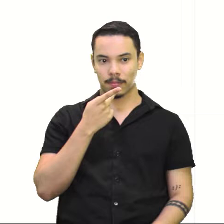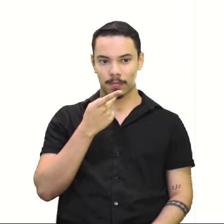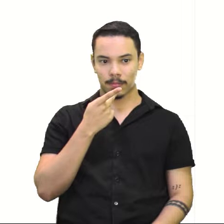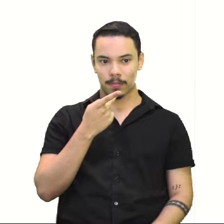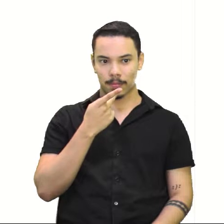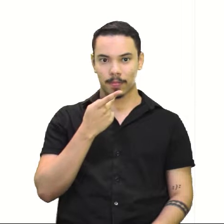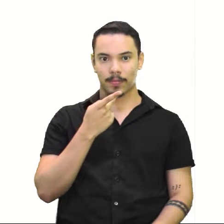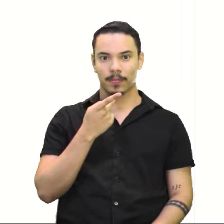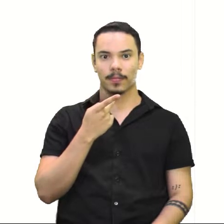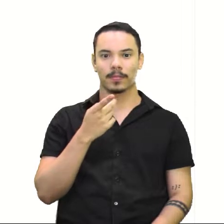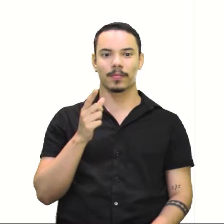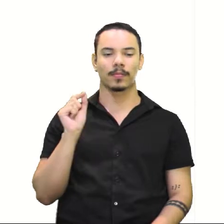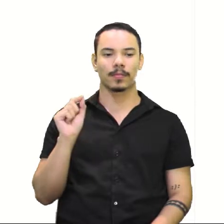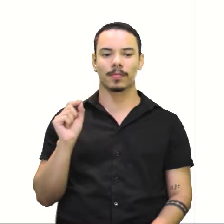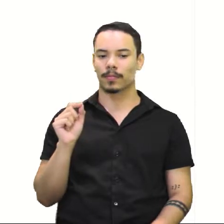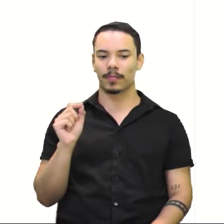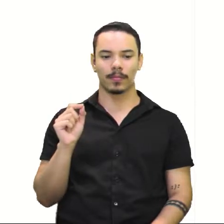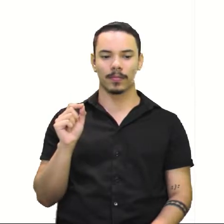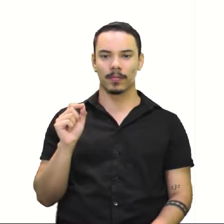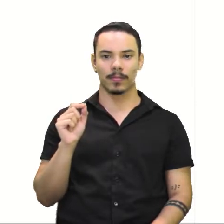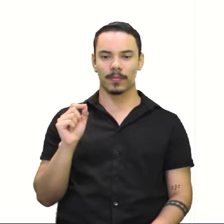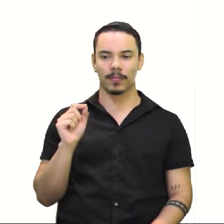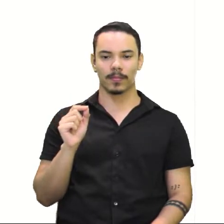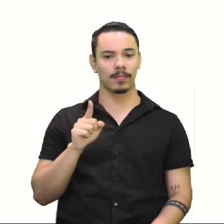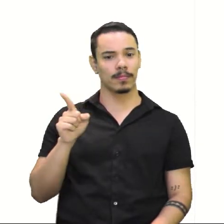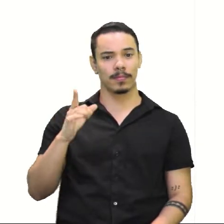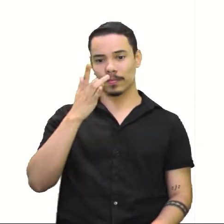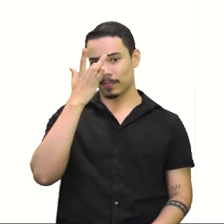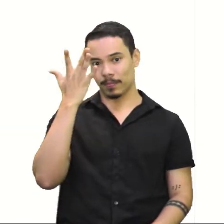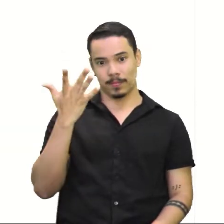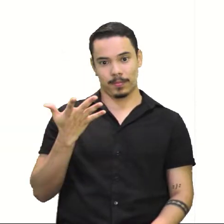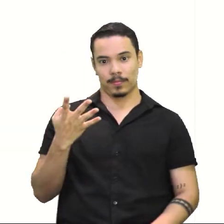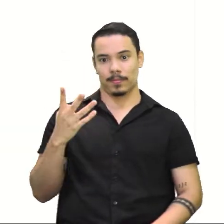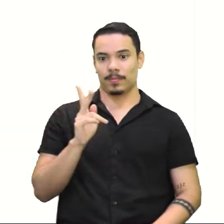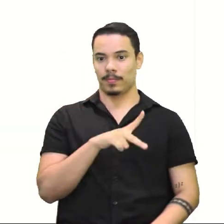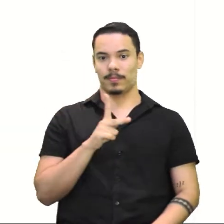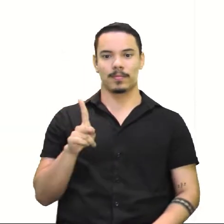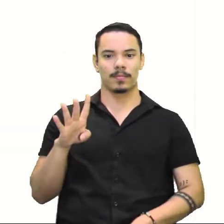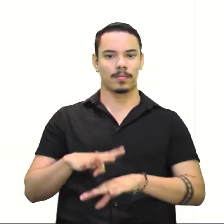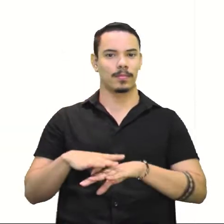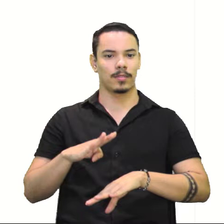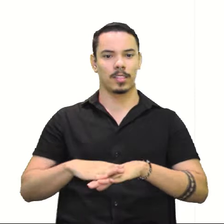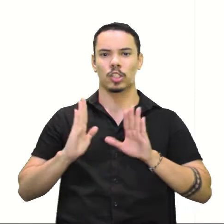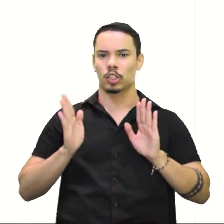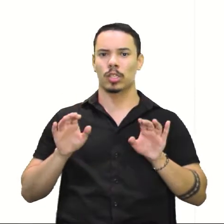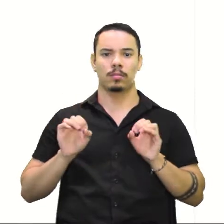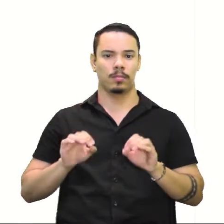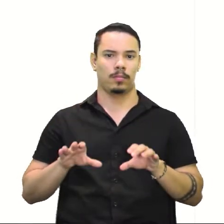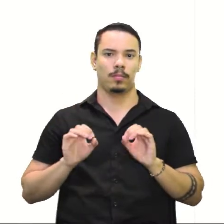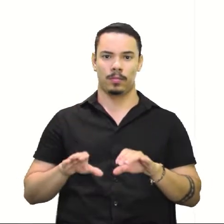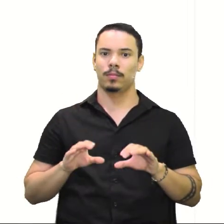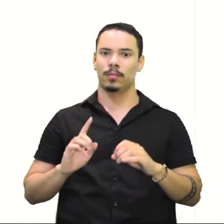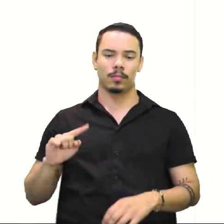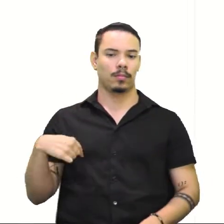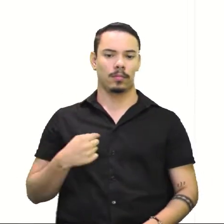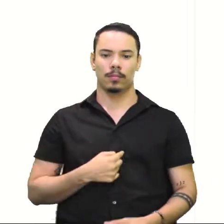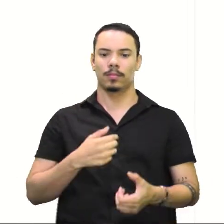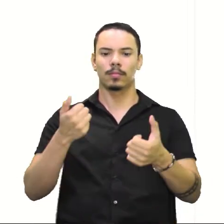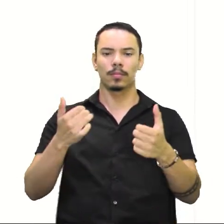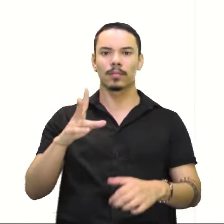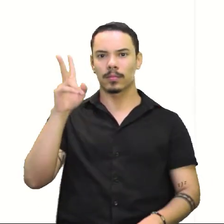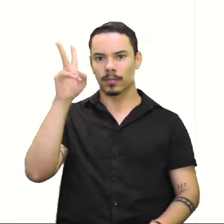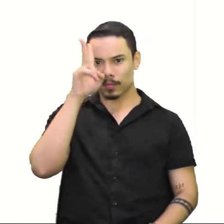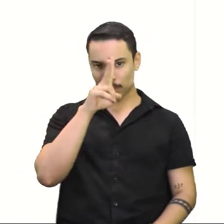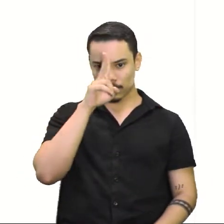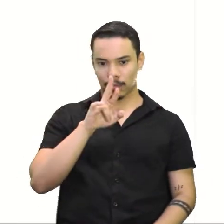slide. E aí? Essa é muito fácil, os professores matemáticos já te ensinaram. É o que a gente já falou, né? Lembra de